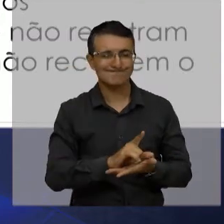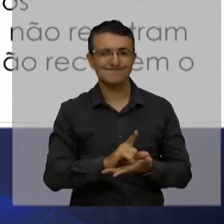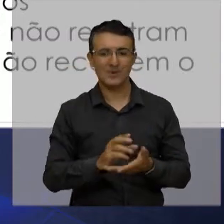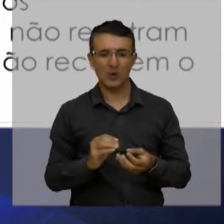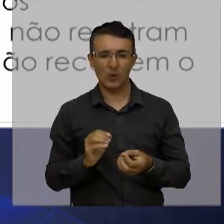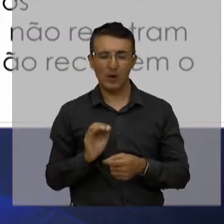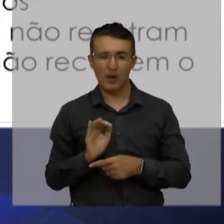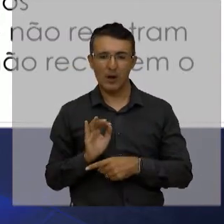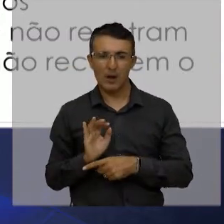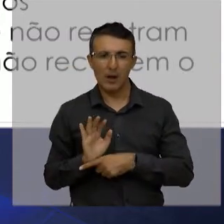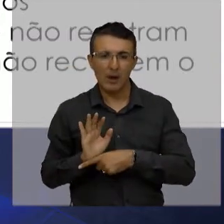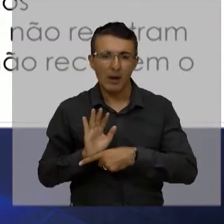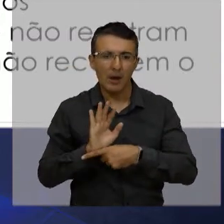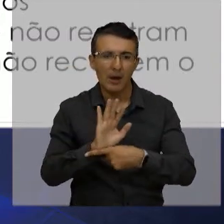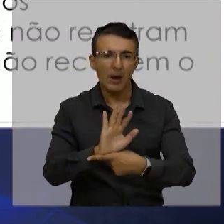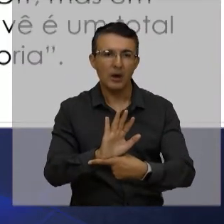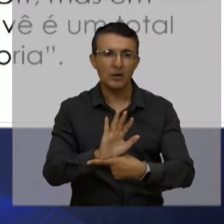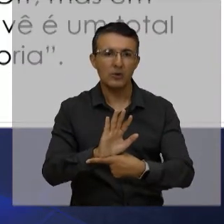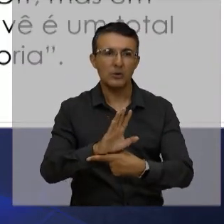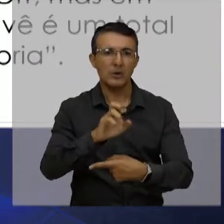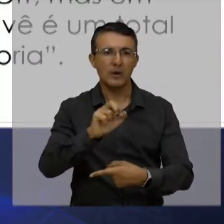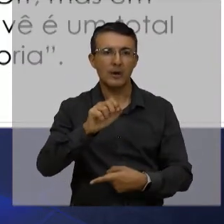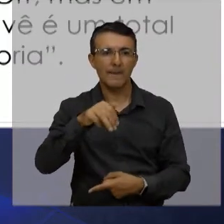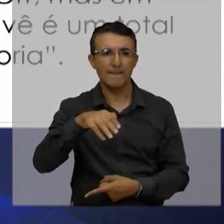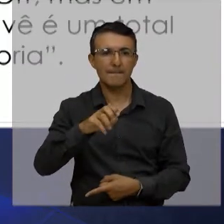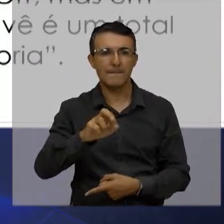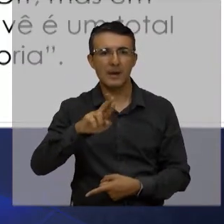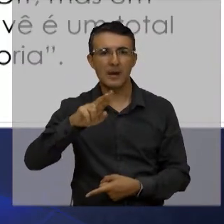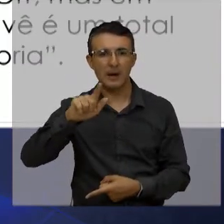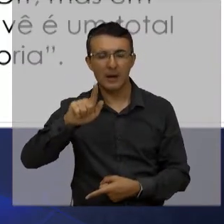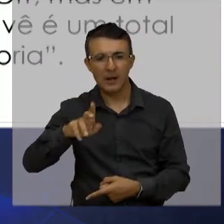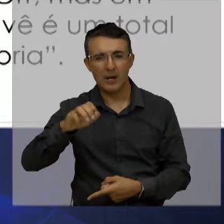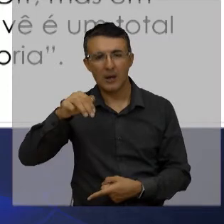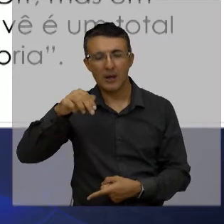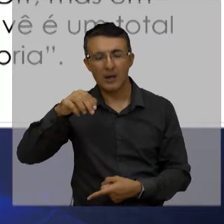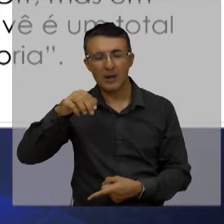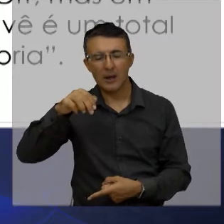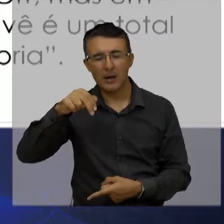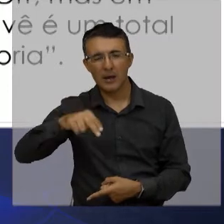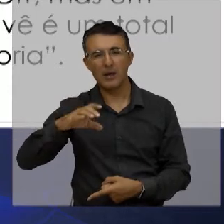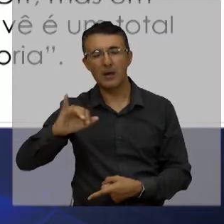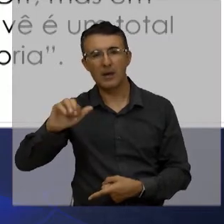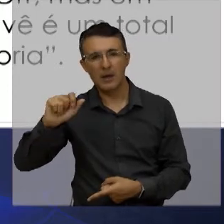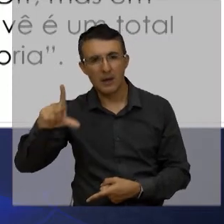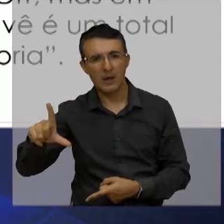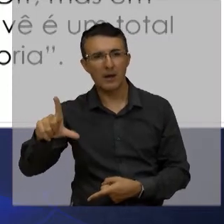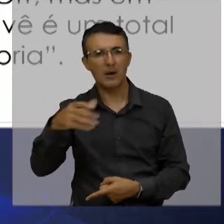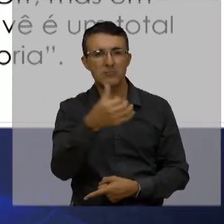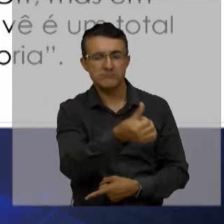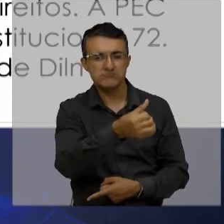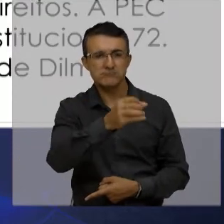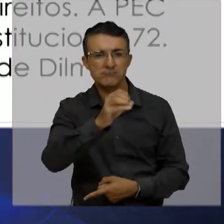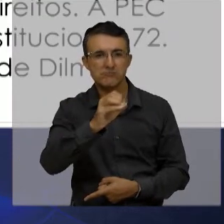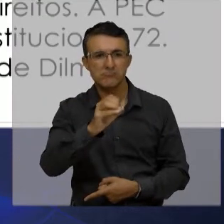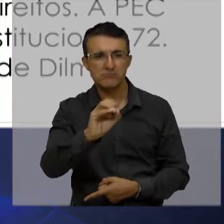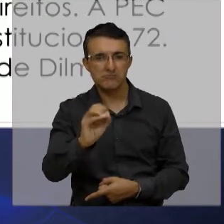R$ 600, que ainda é um sonho muito distante. Aqui quero... Pode passar, por